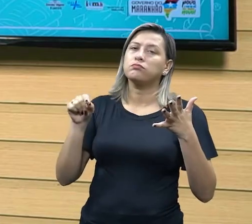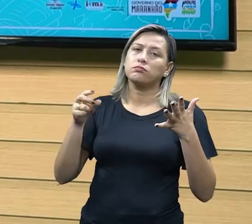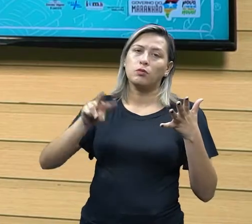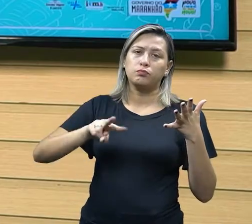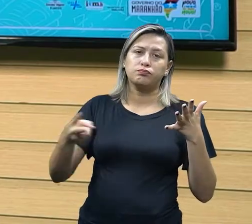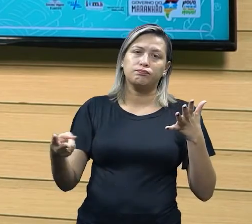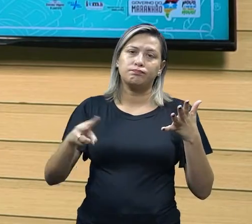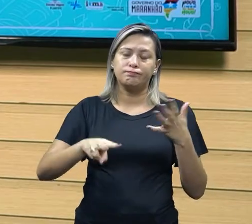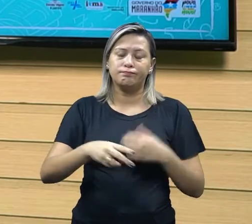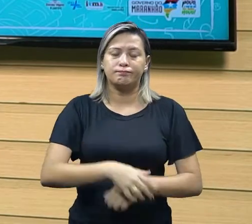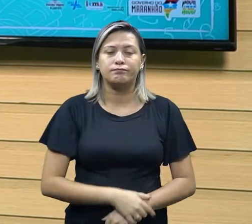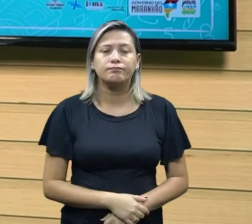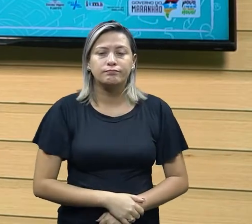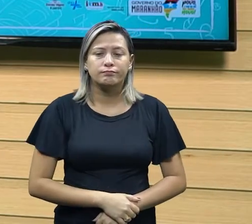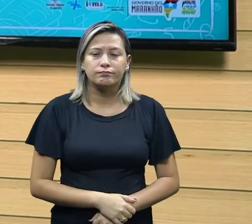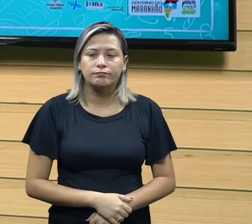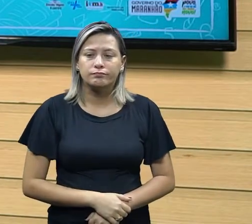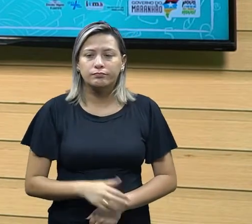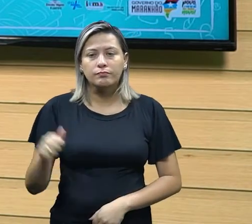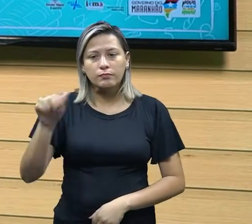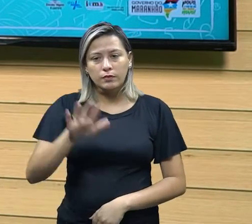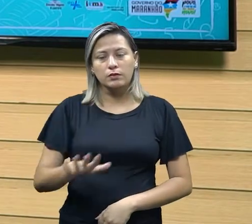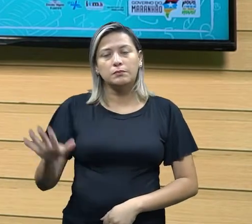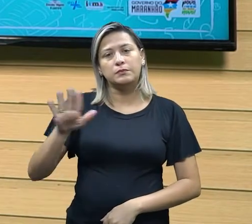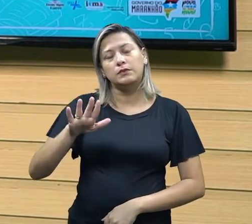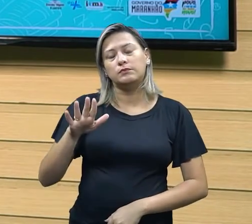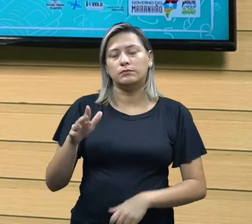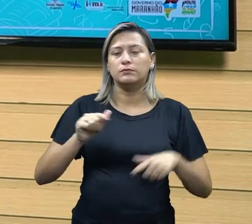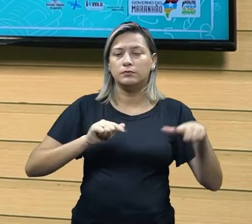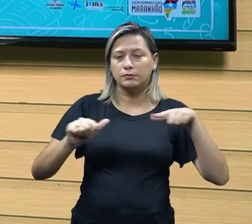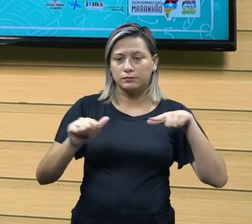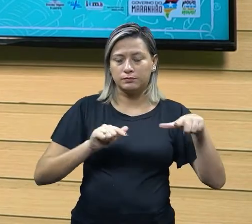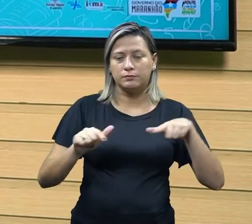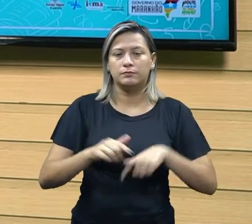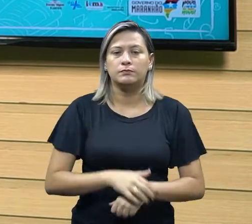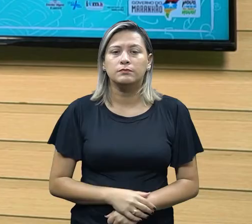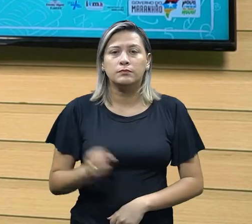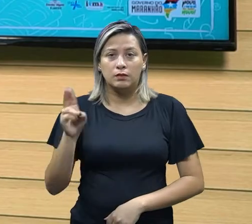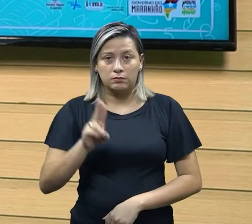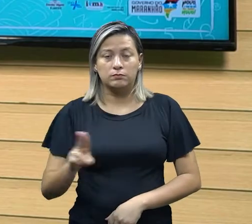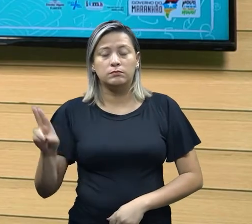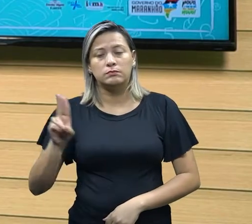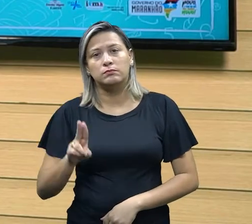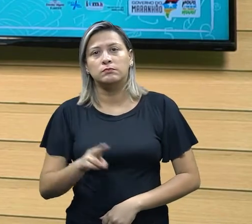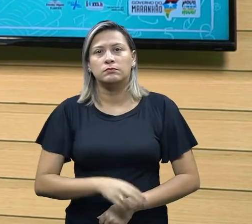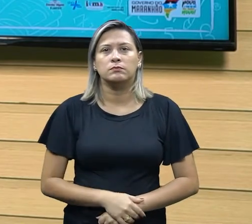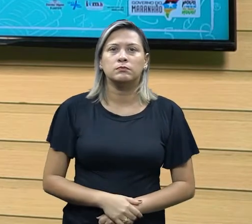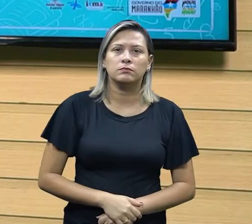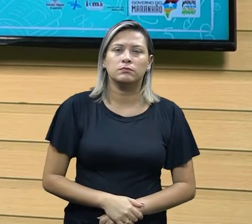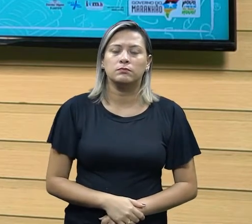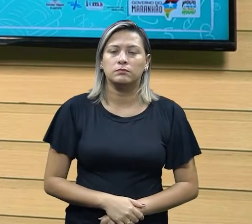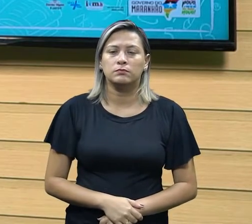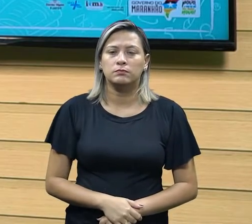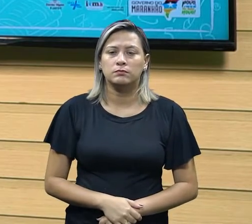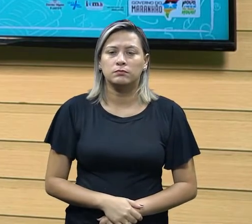ó. Você também pode mudar o ambiente de trabalho a partir daquela